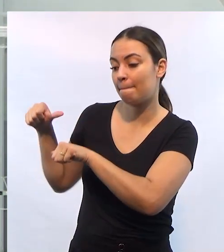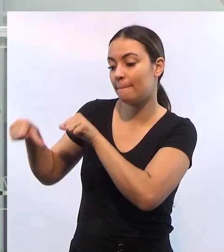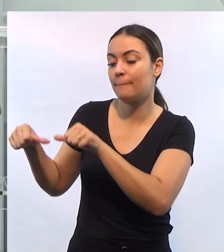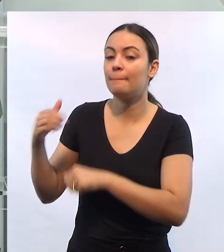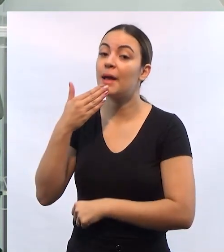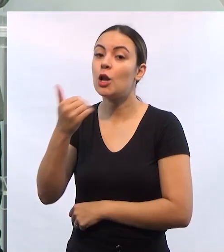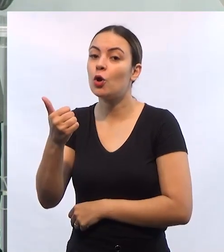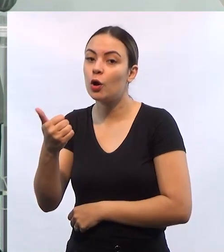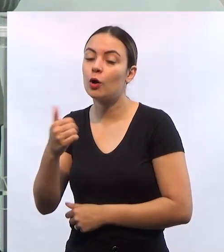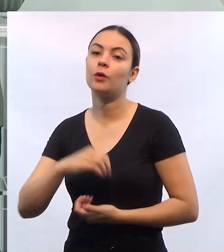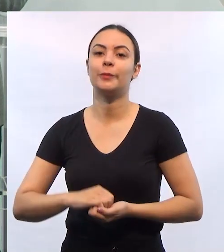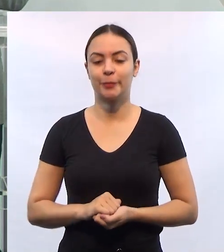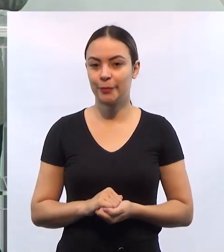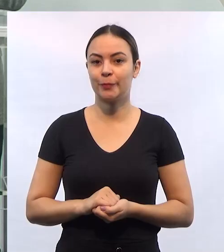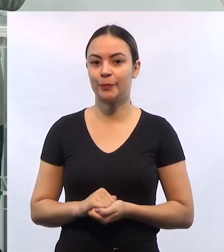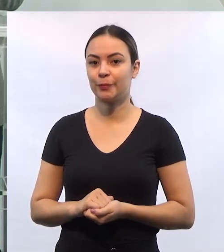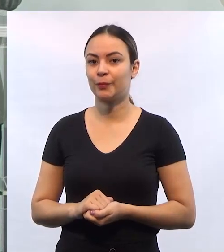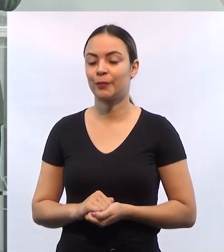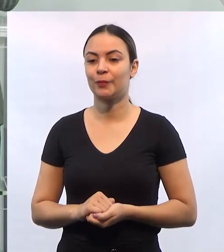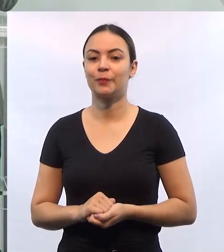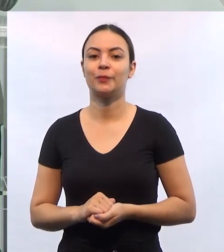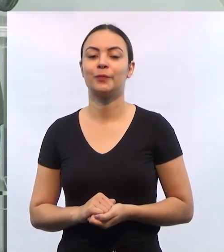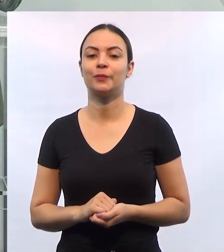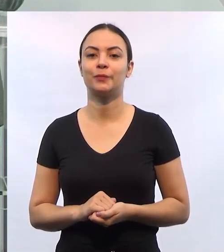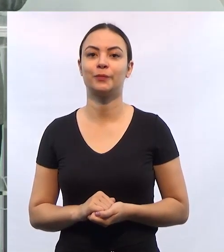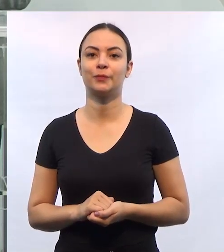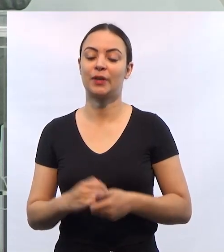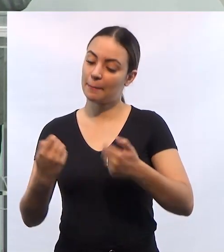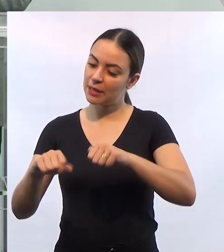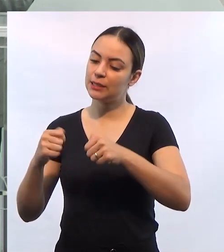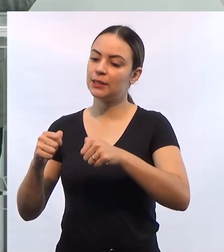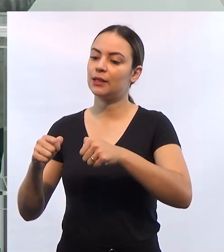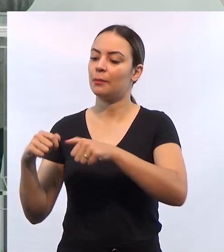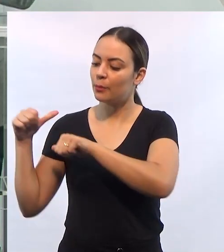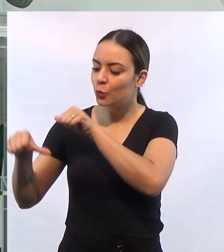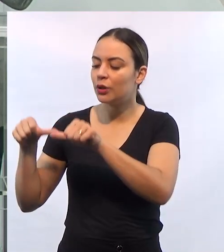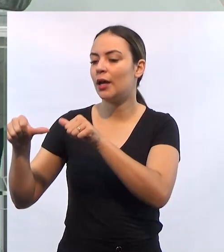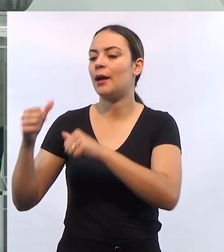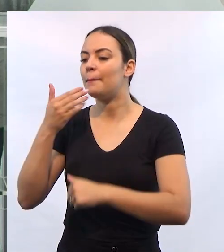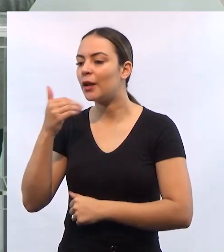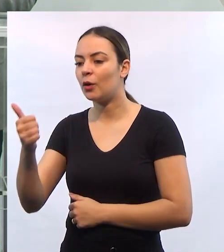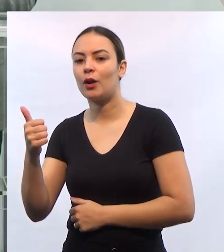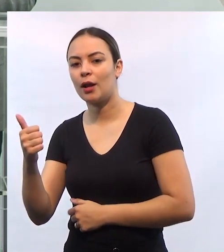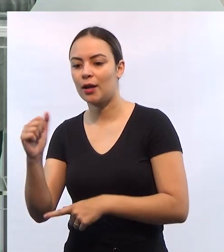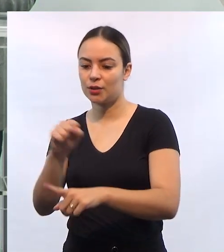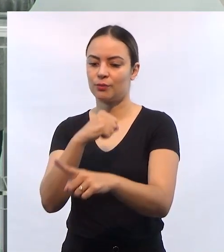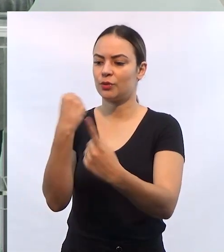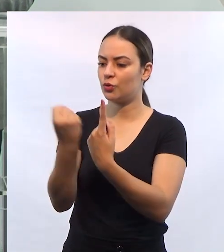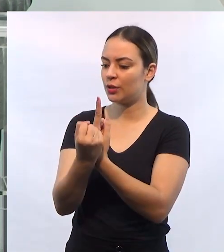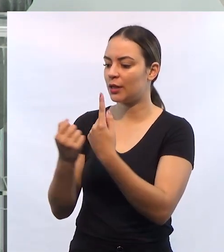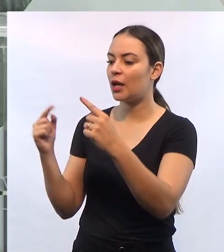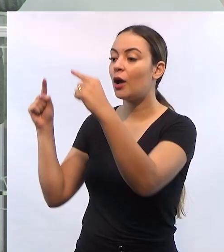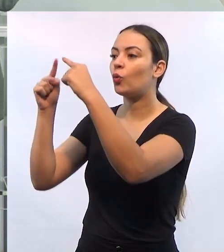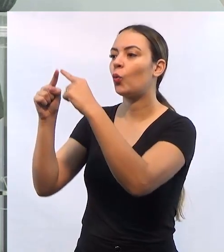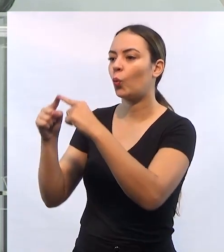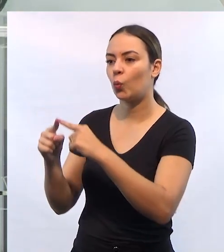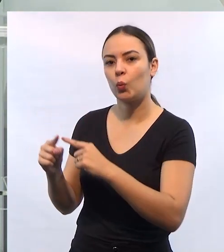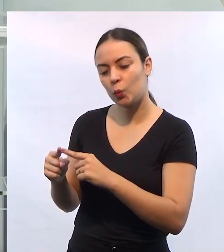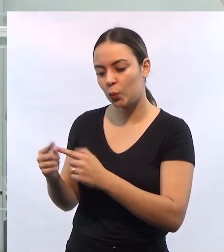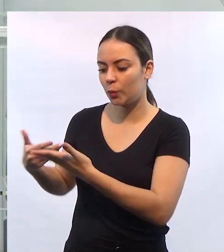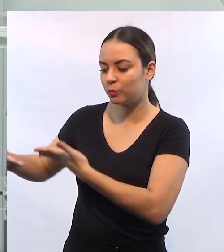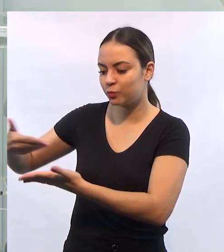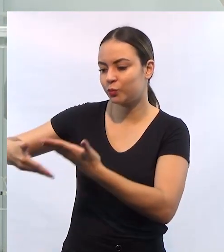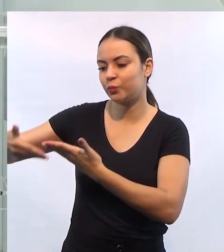mudança de vários fatores, né, foi sendo necessária ser inserida ali e transformou-se aí numa grande teoria. Essa aqui não